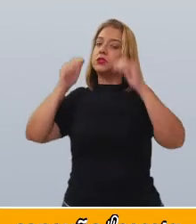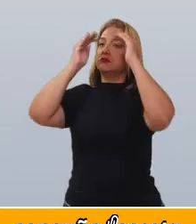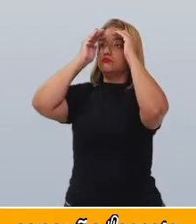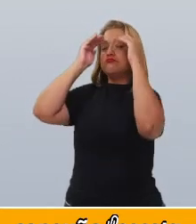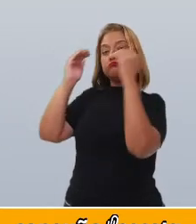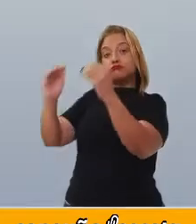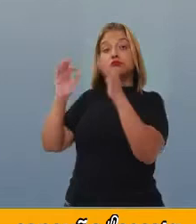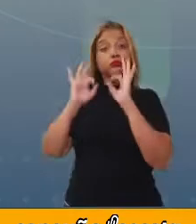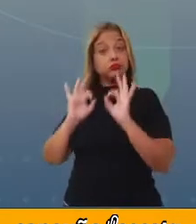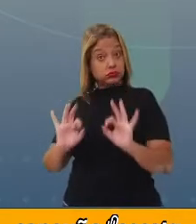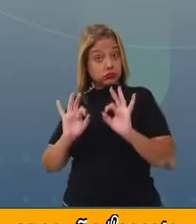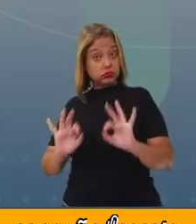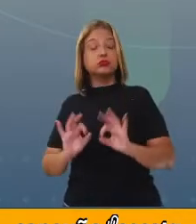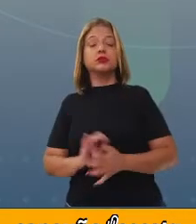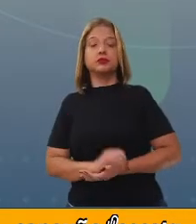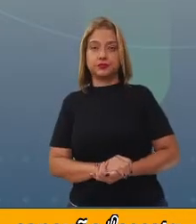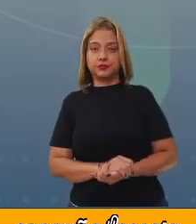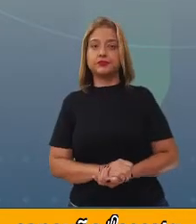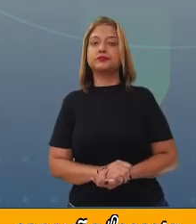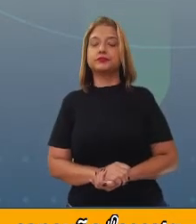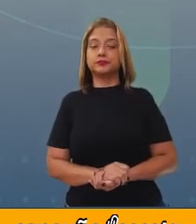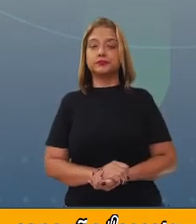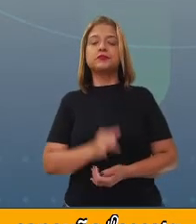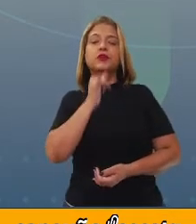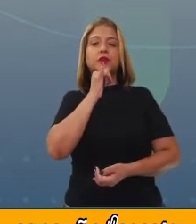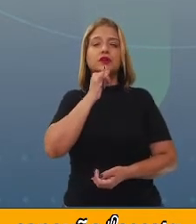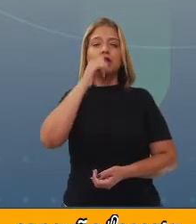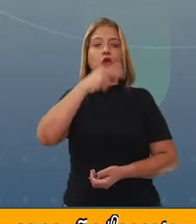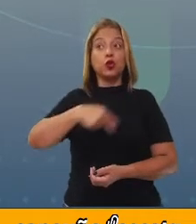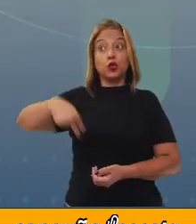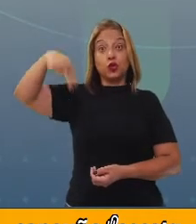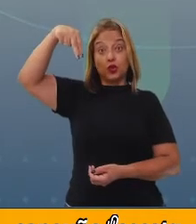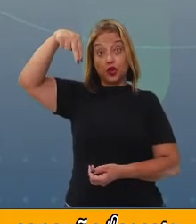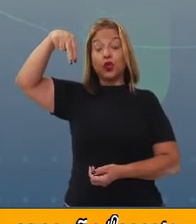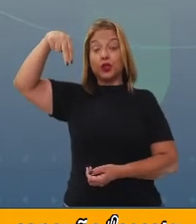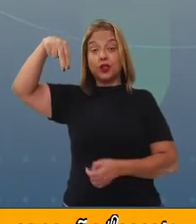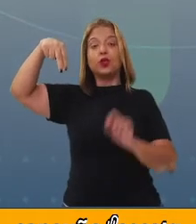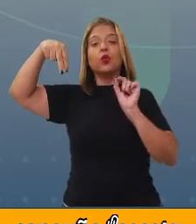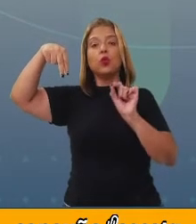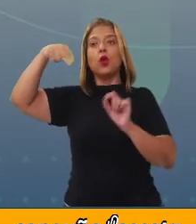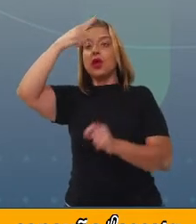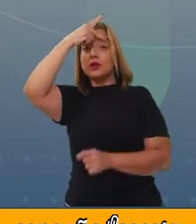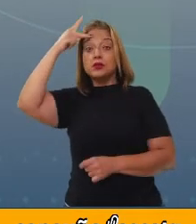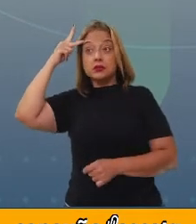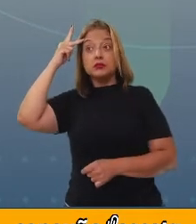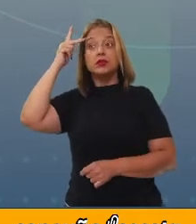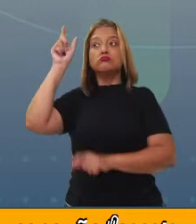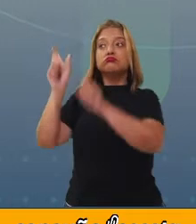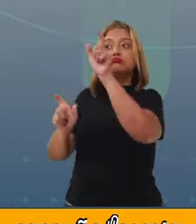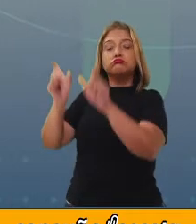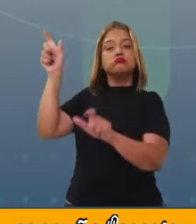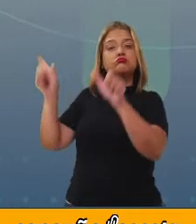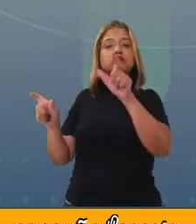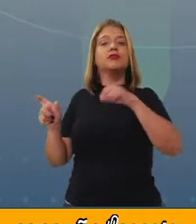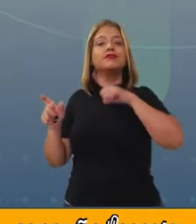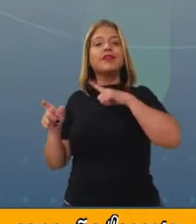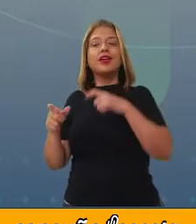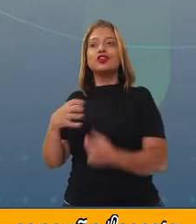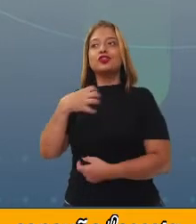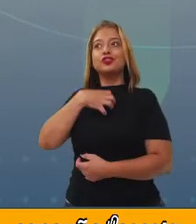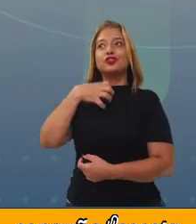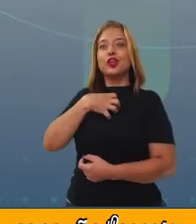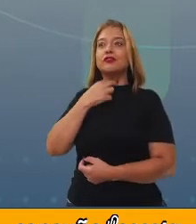respeitadas. Pense comigo. No Nordeste, as pessoas têm um sotaque